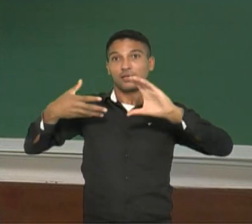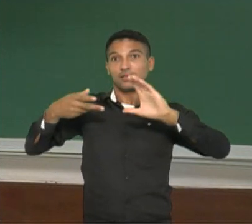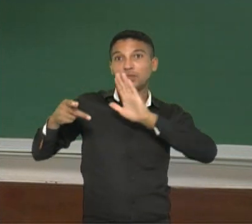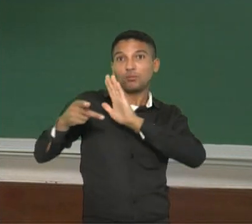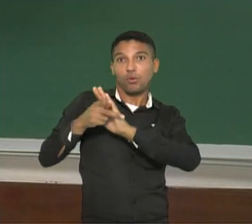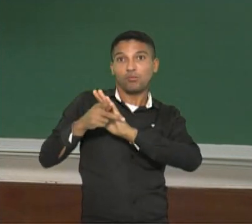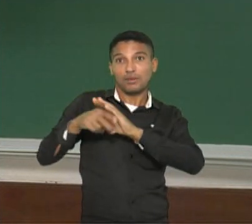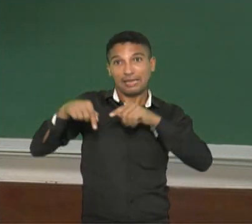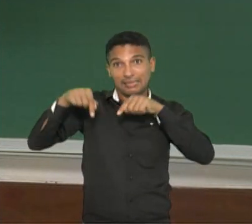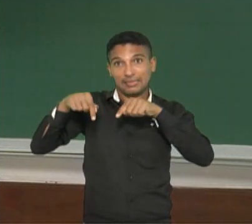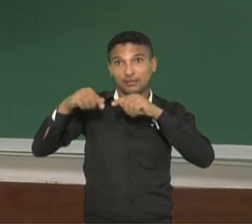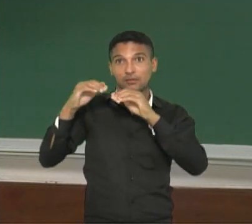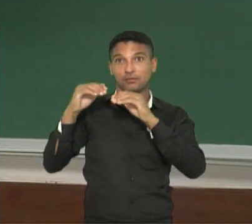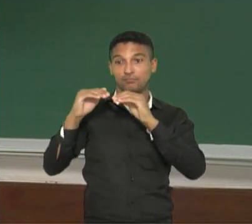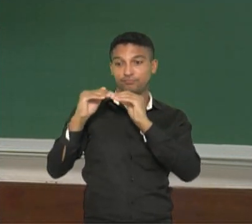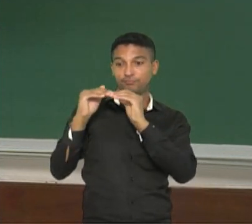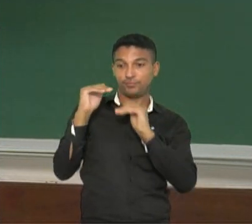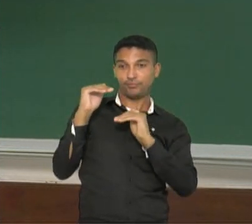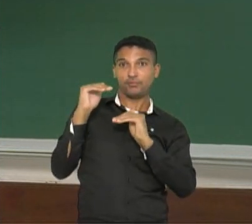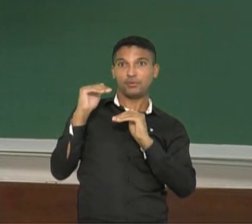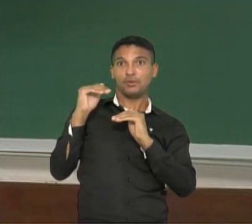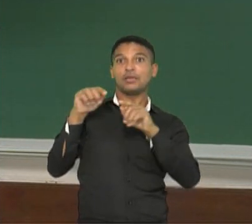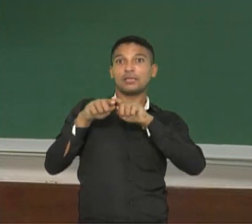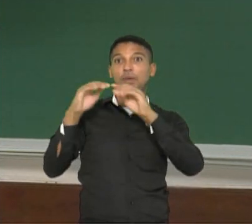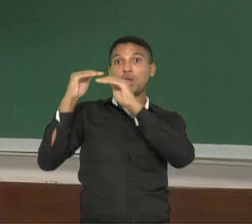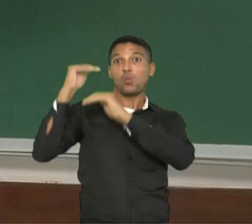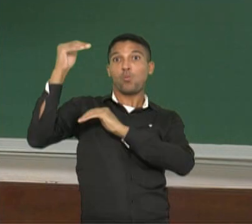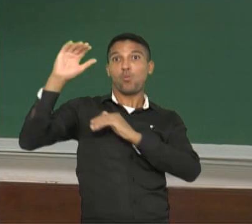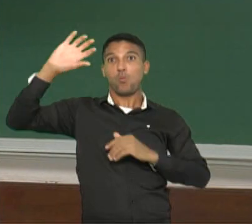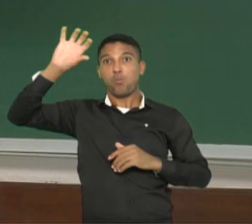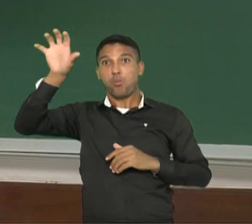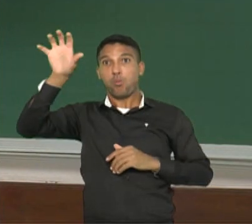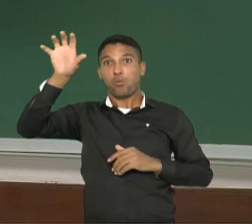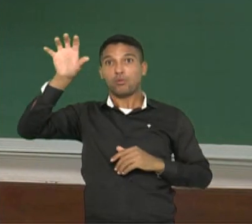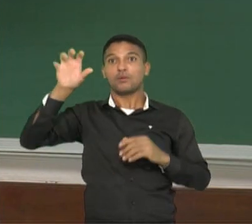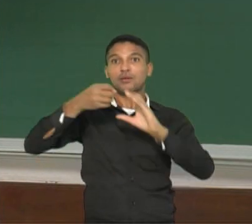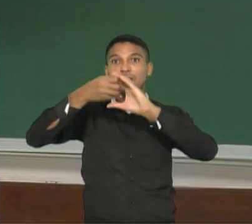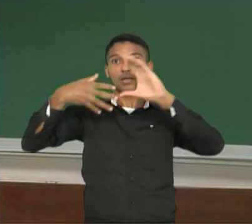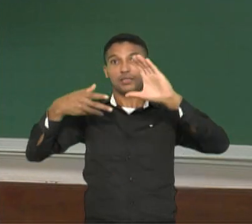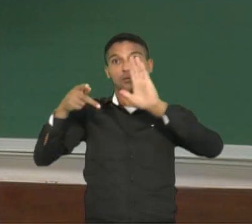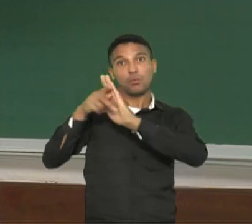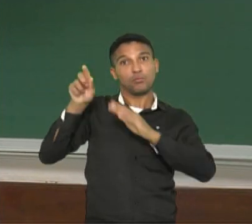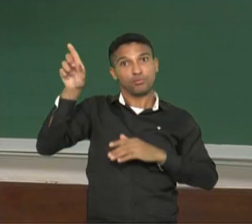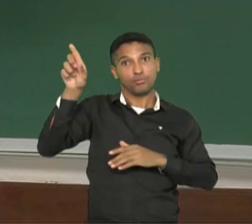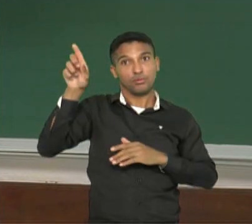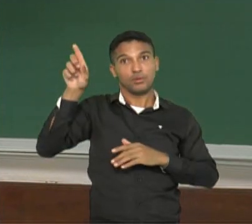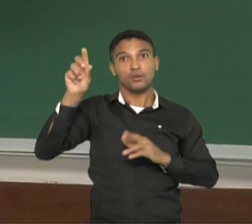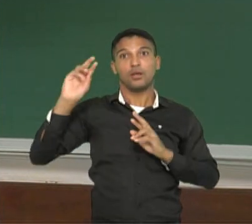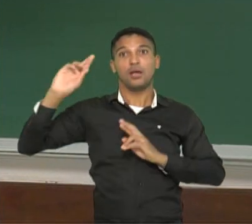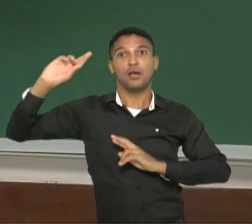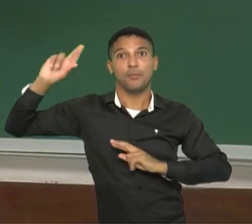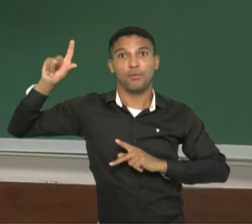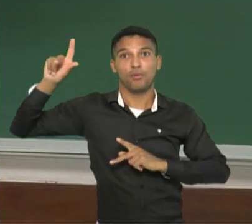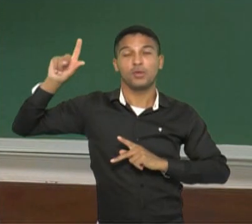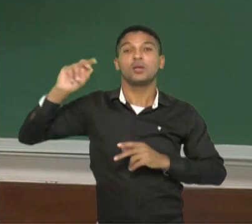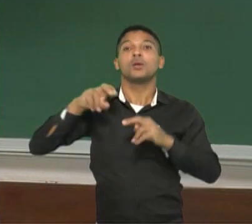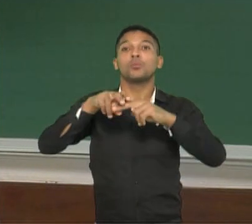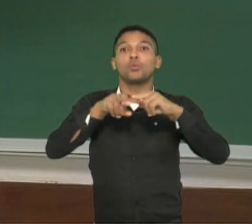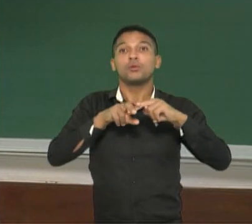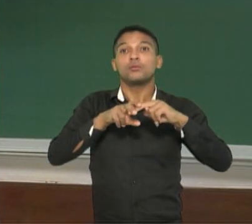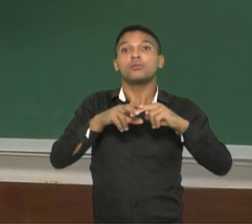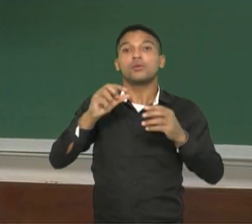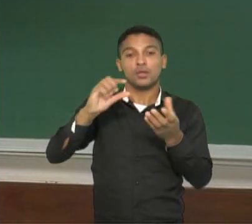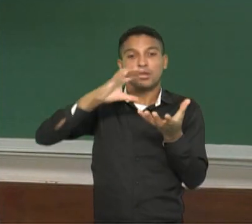gente perceber. E que, em função dessas características distintas, a Mata Atlântica apresenta uma imensa